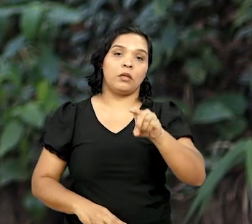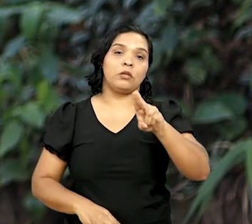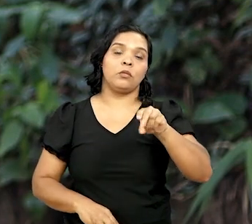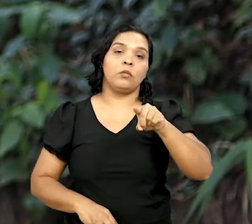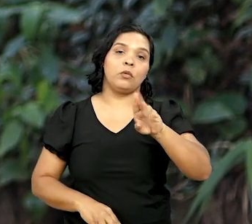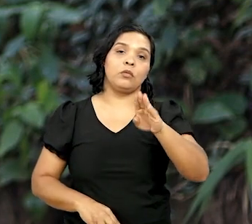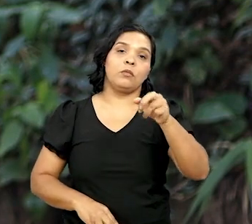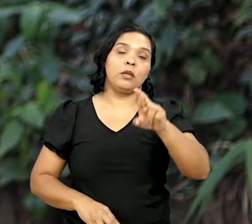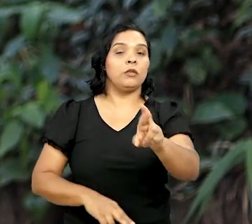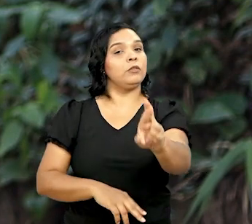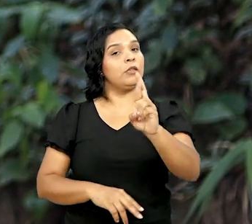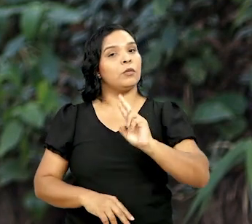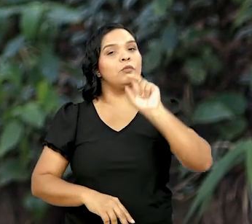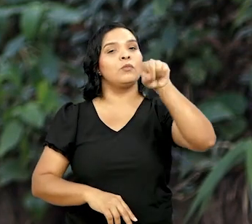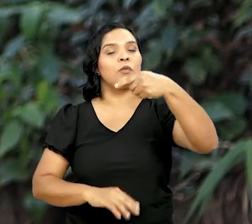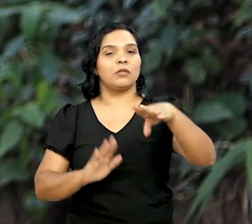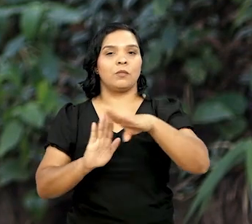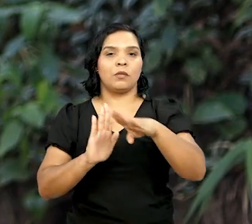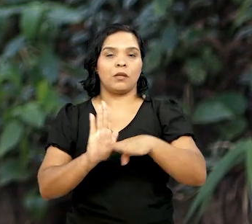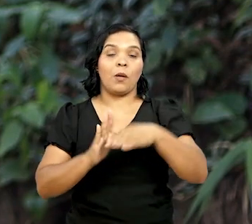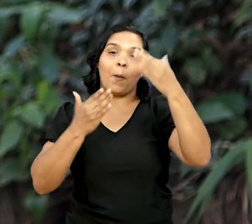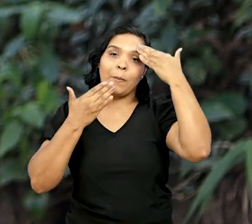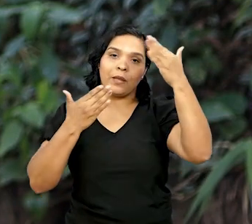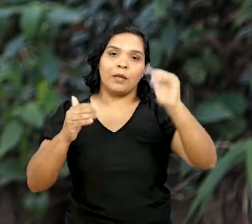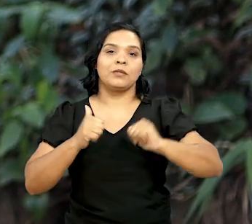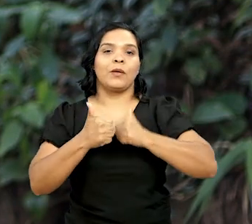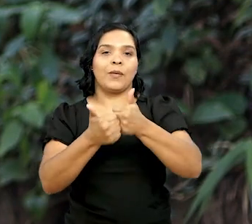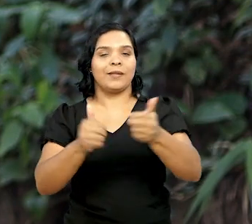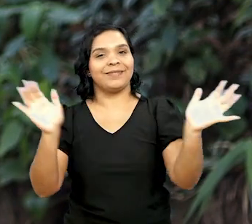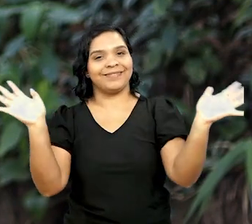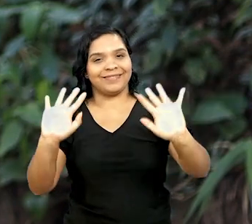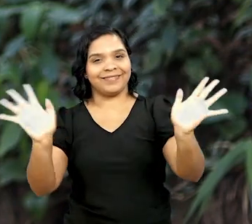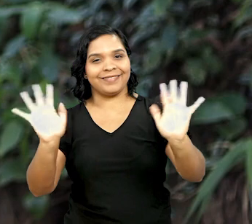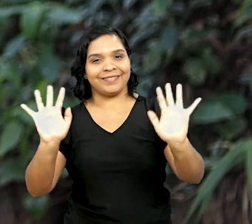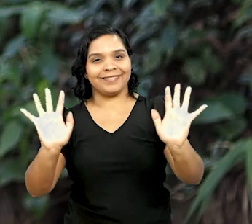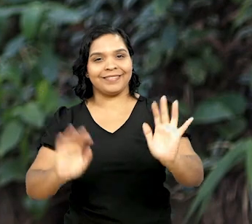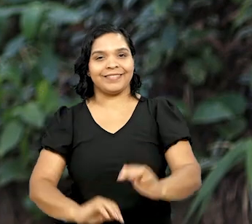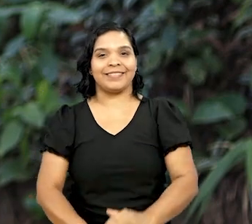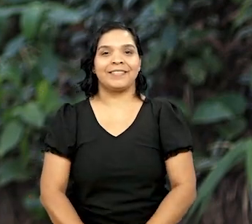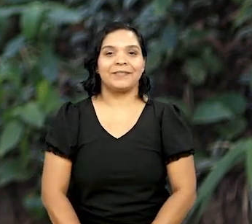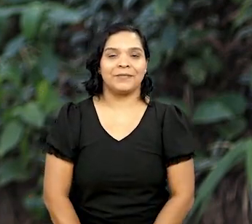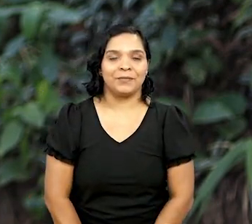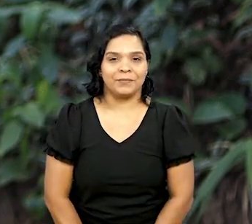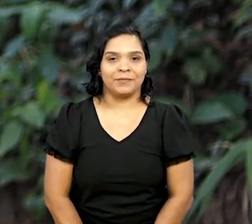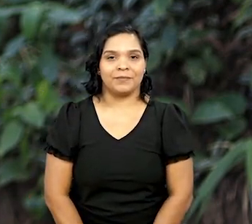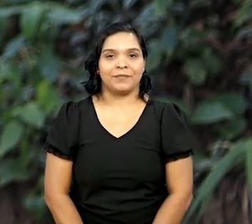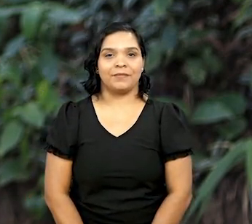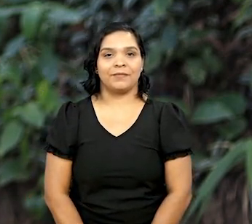universiencia@uesb.edu.br que a gente te responde em um próximo programa. Muito obrigado por sua companhia e até mais.